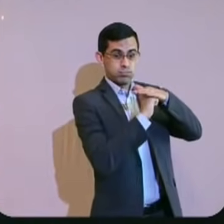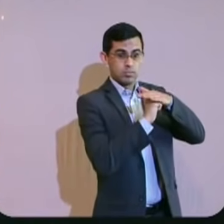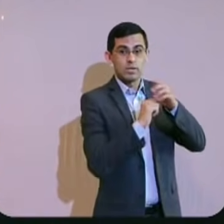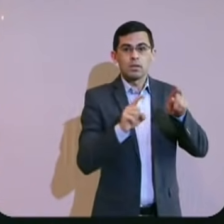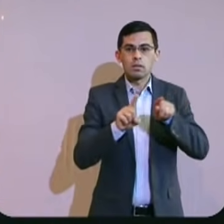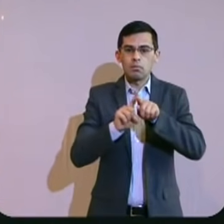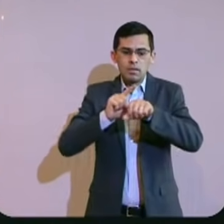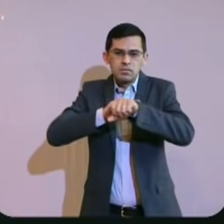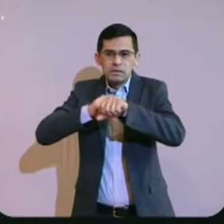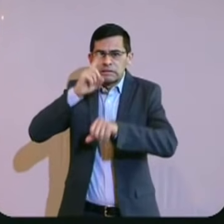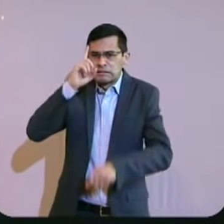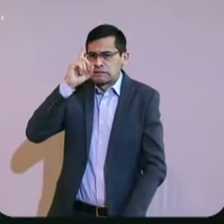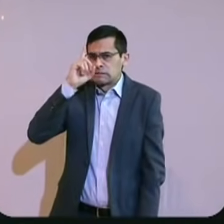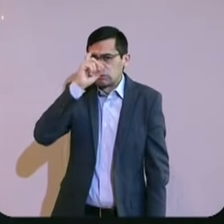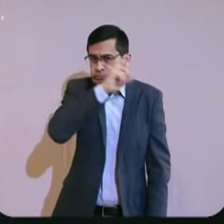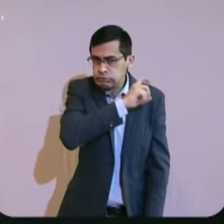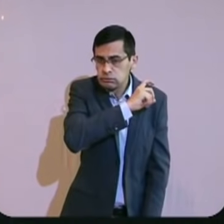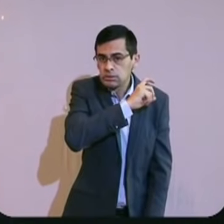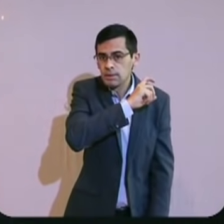da dificuldade?